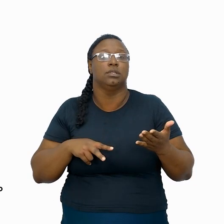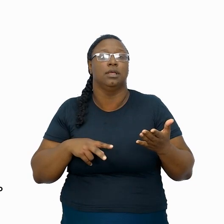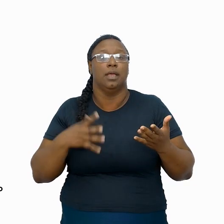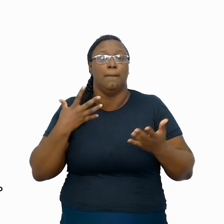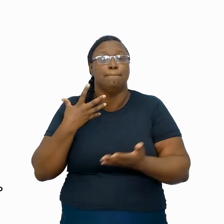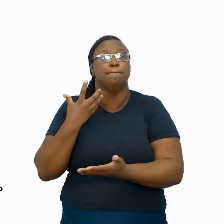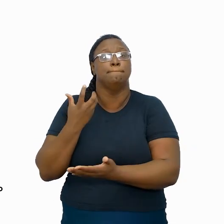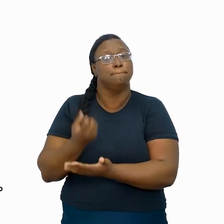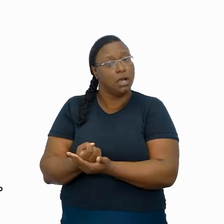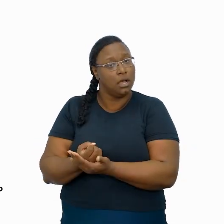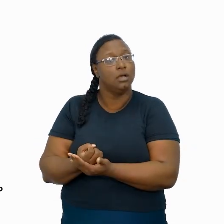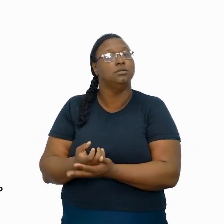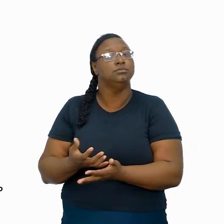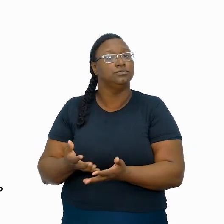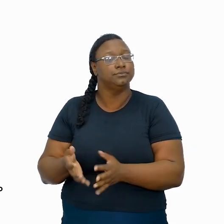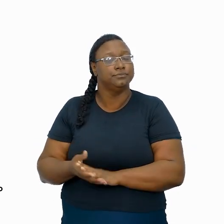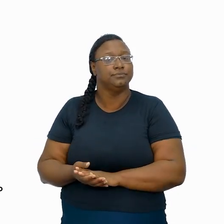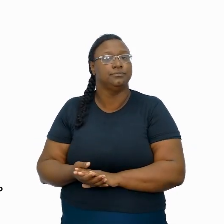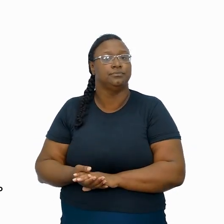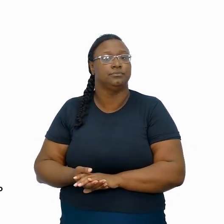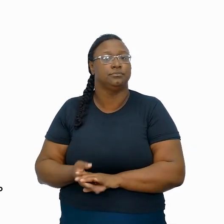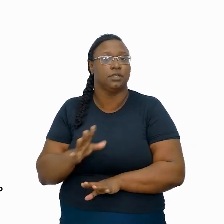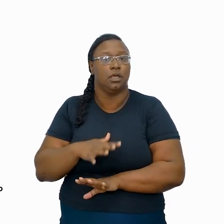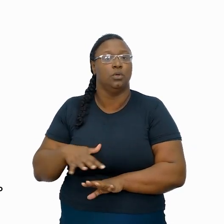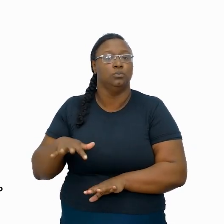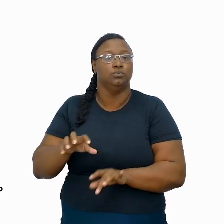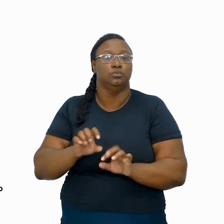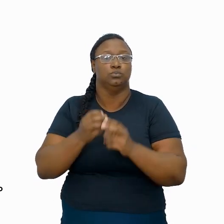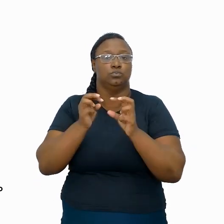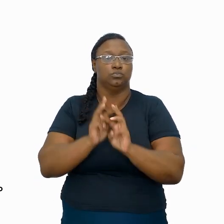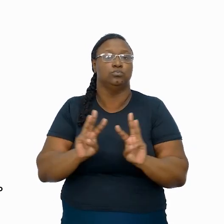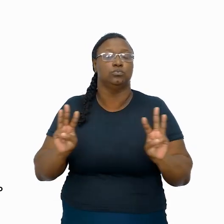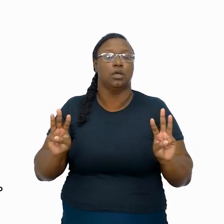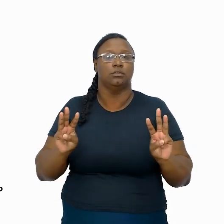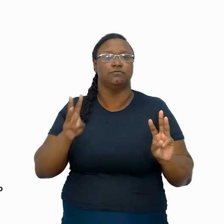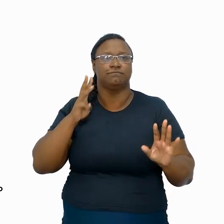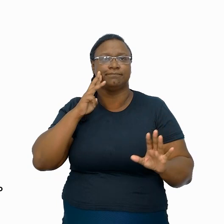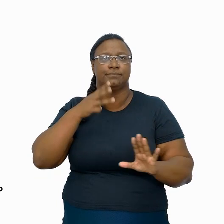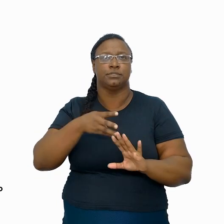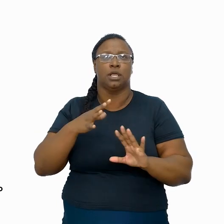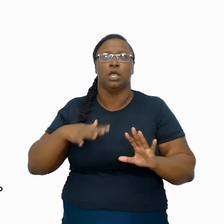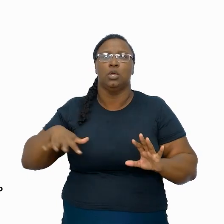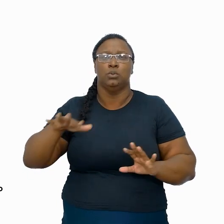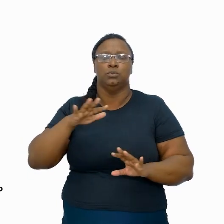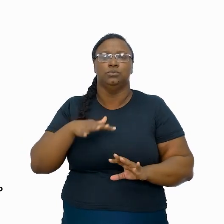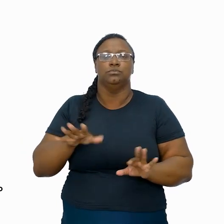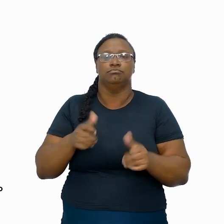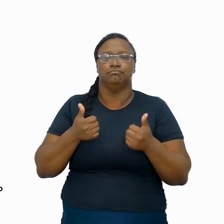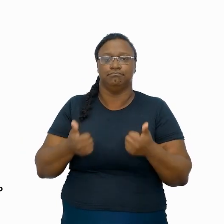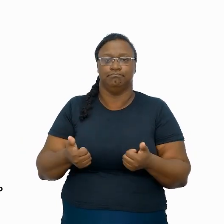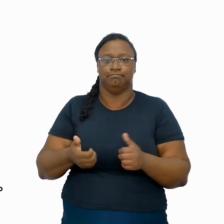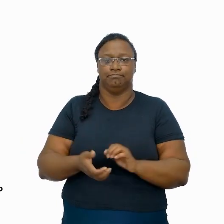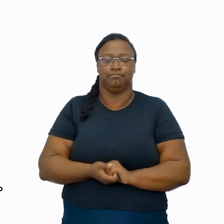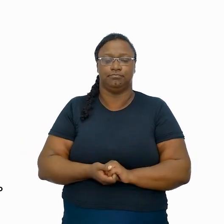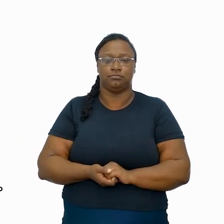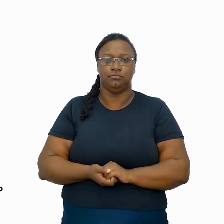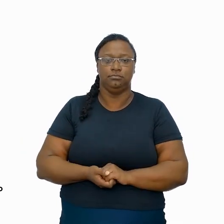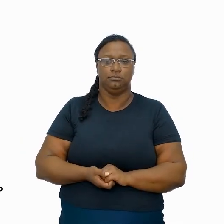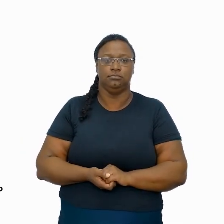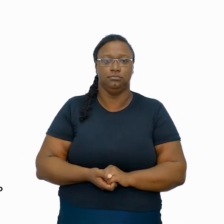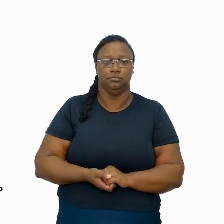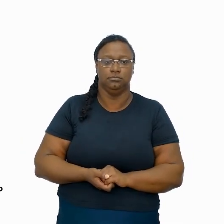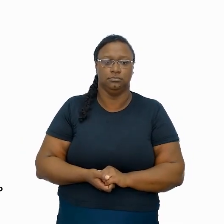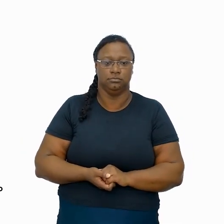baixem esse material todo, né? A partir do site ali você vai acessar todo o restante, vale a pena dar uma olhada e